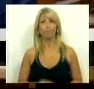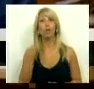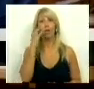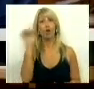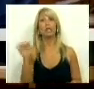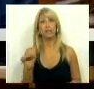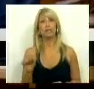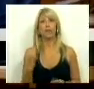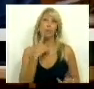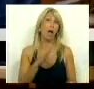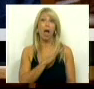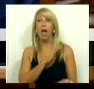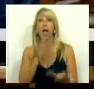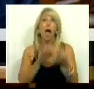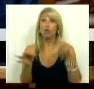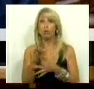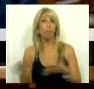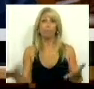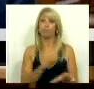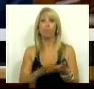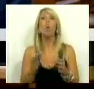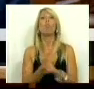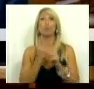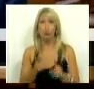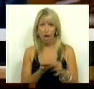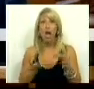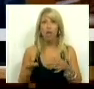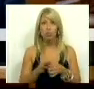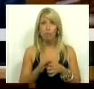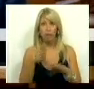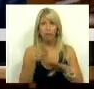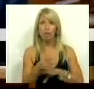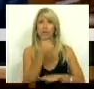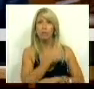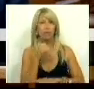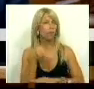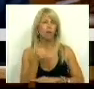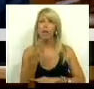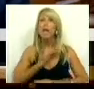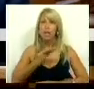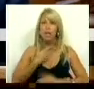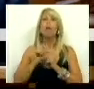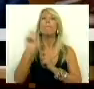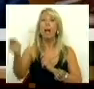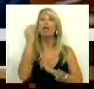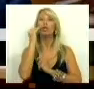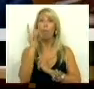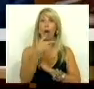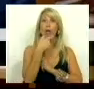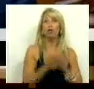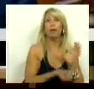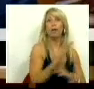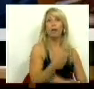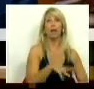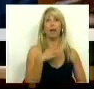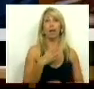sem ajustamento, porque um ajustamento não se consegue com sacrifícios. Uma dívida paga-se com a criação de riqueza e, portanto, a